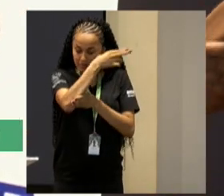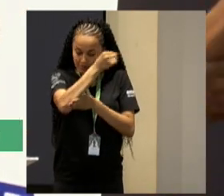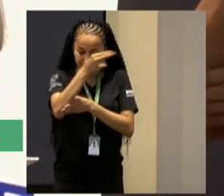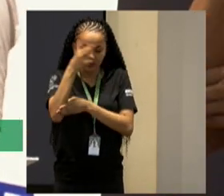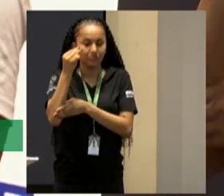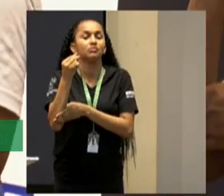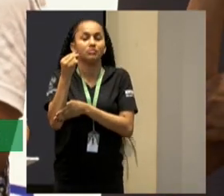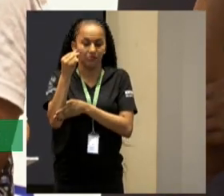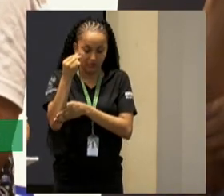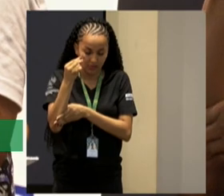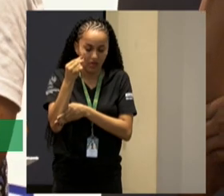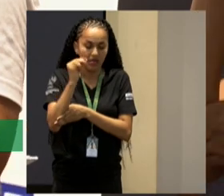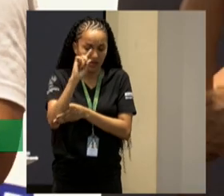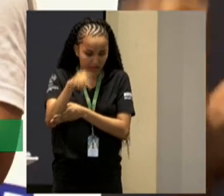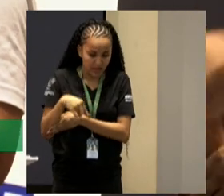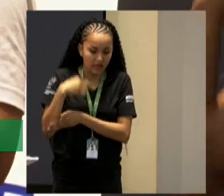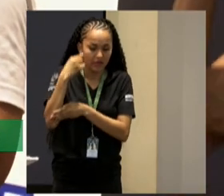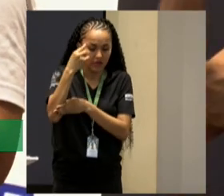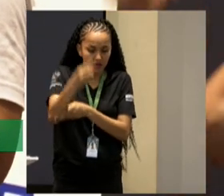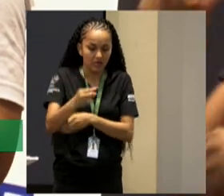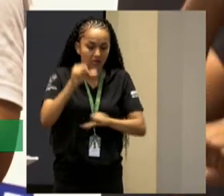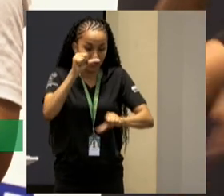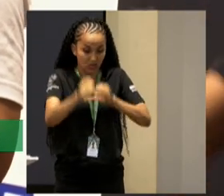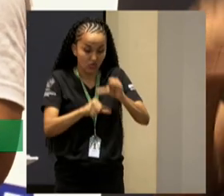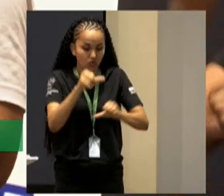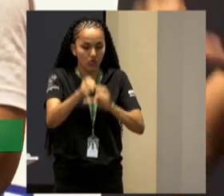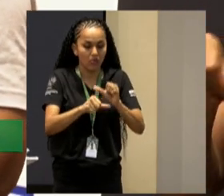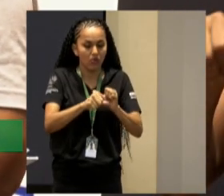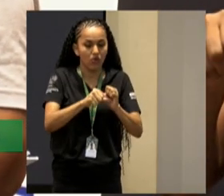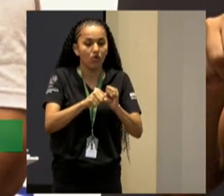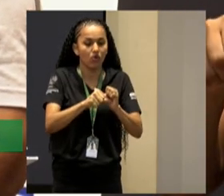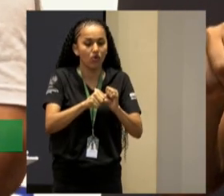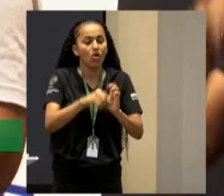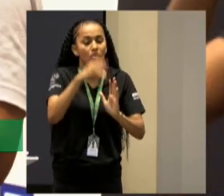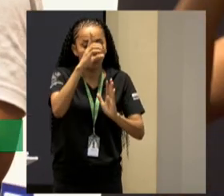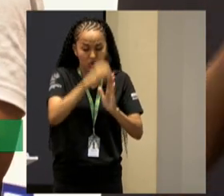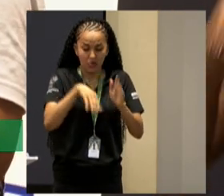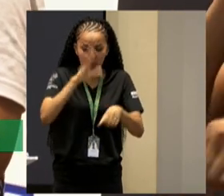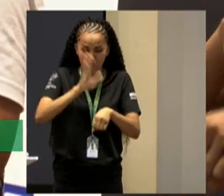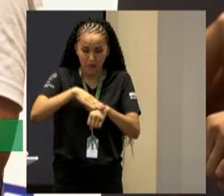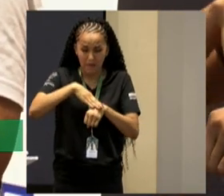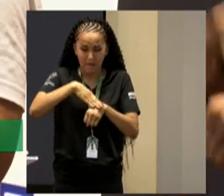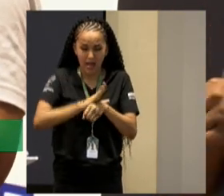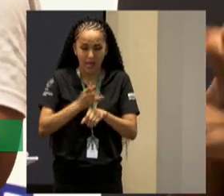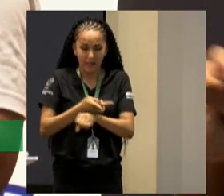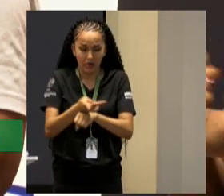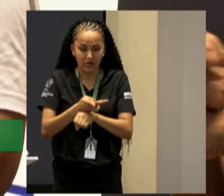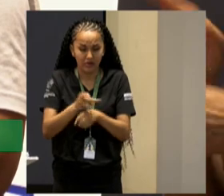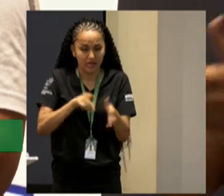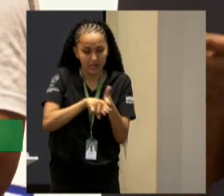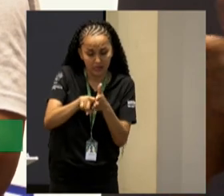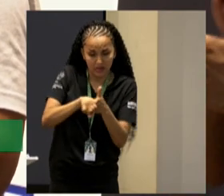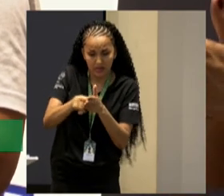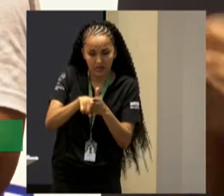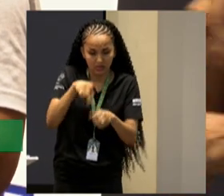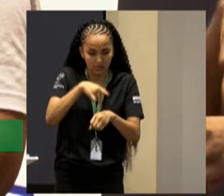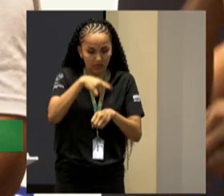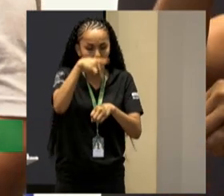de Florianópolis e que depois tornou um documento dos mais citados nas pesquisas de pós-graduação no